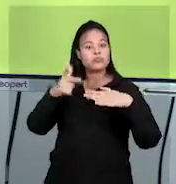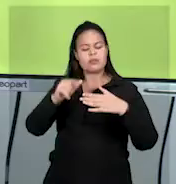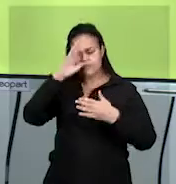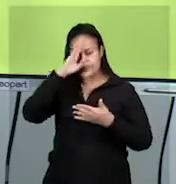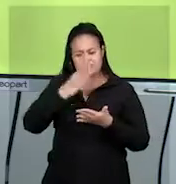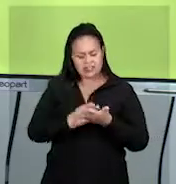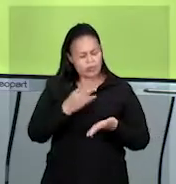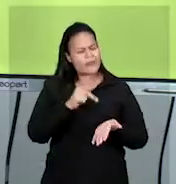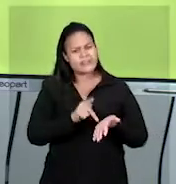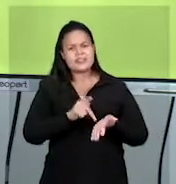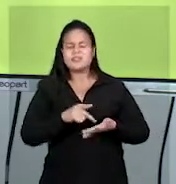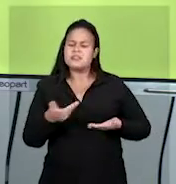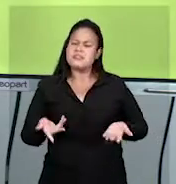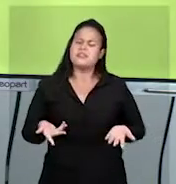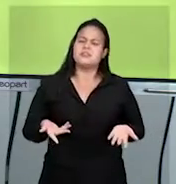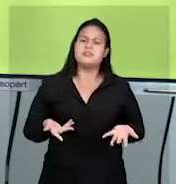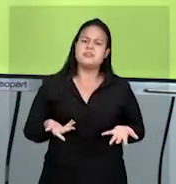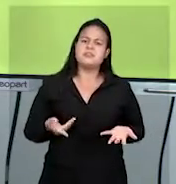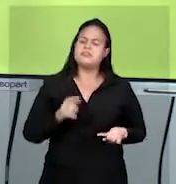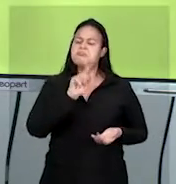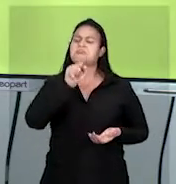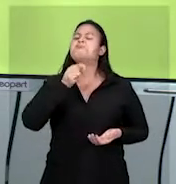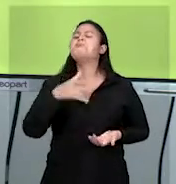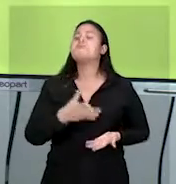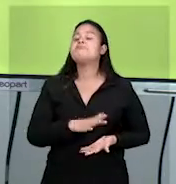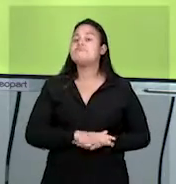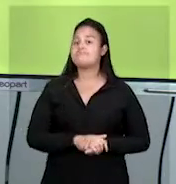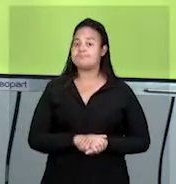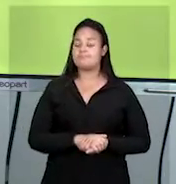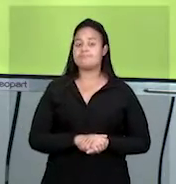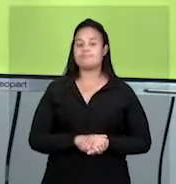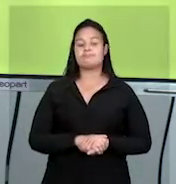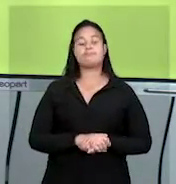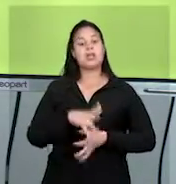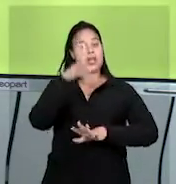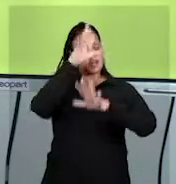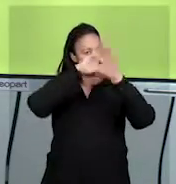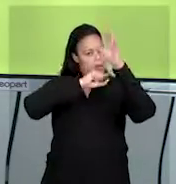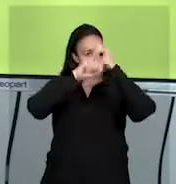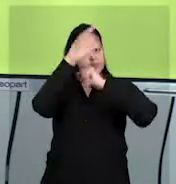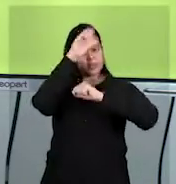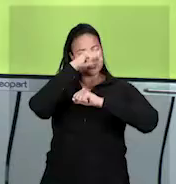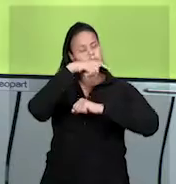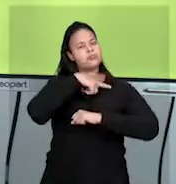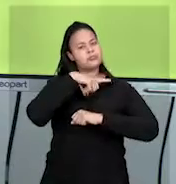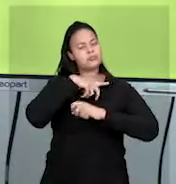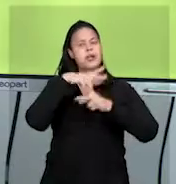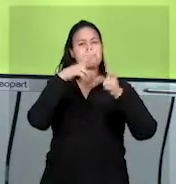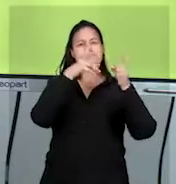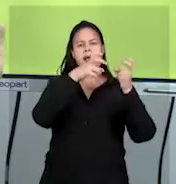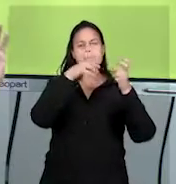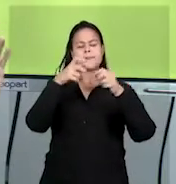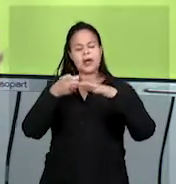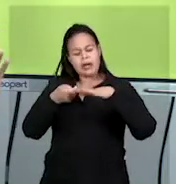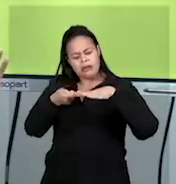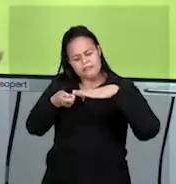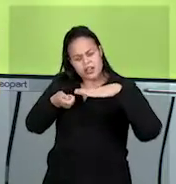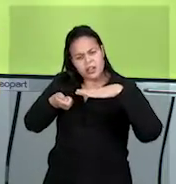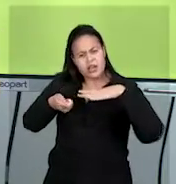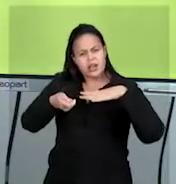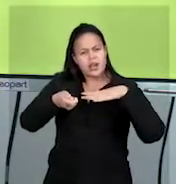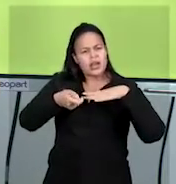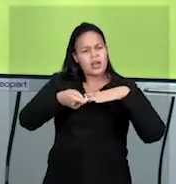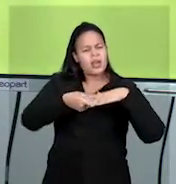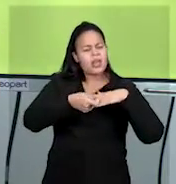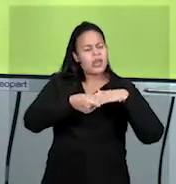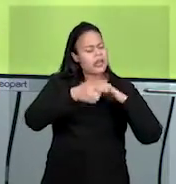como se fosse verdade. De uma certa forma, a gente tem aprendido a identificar fake news de textos, né?